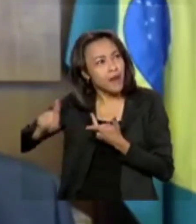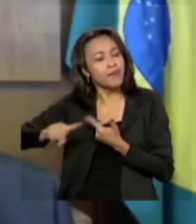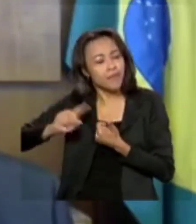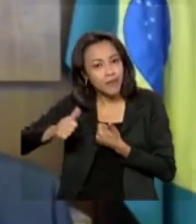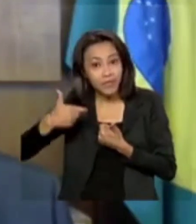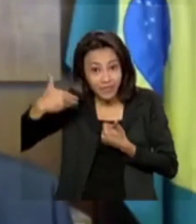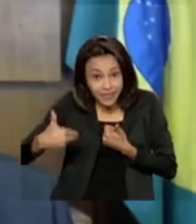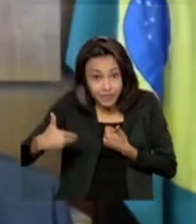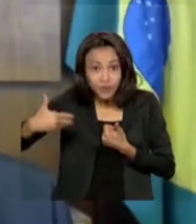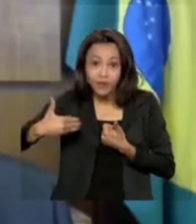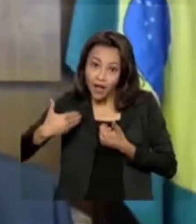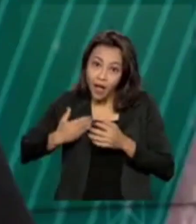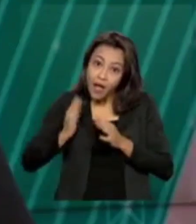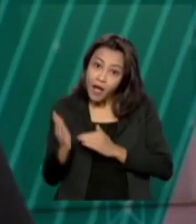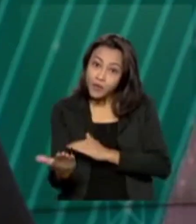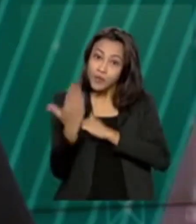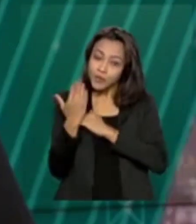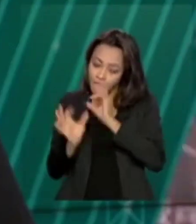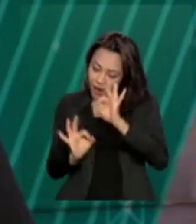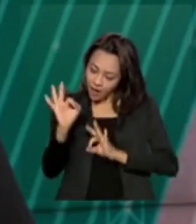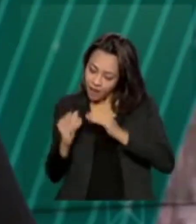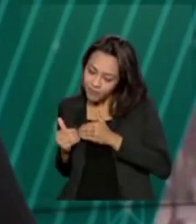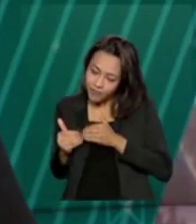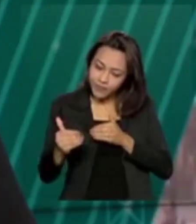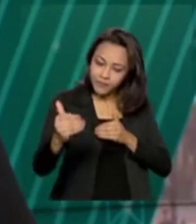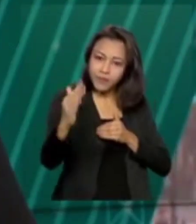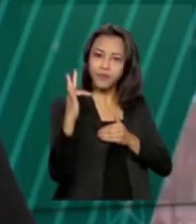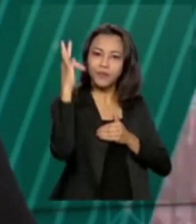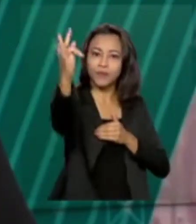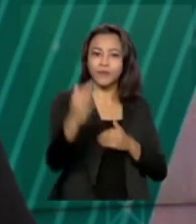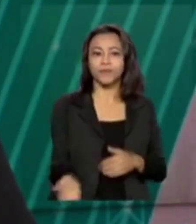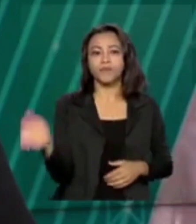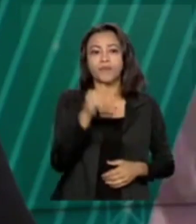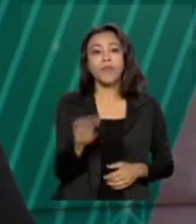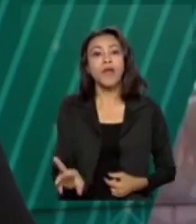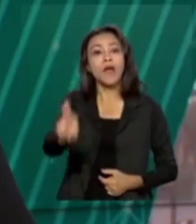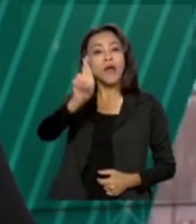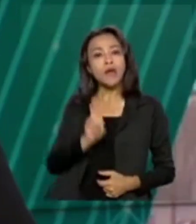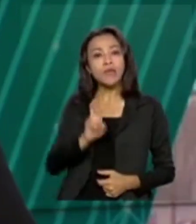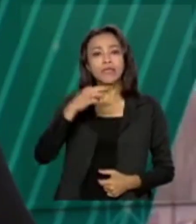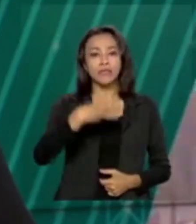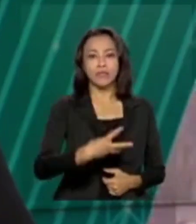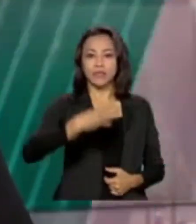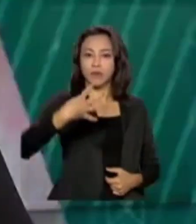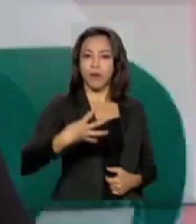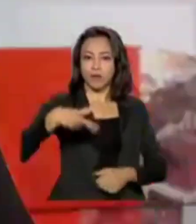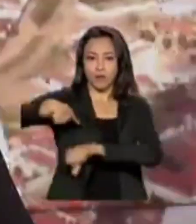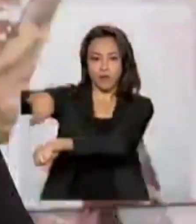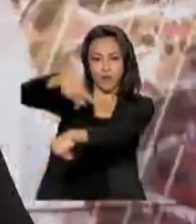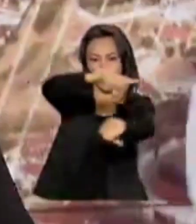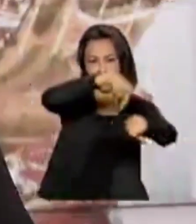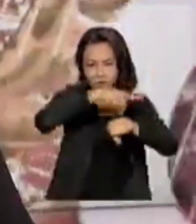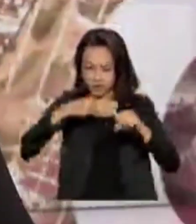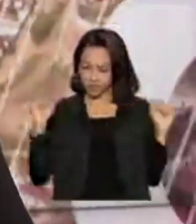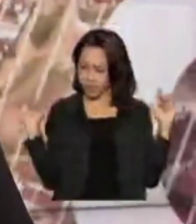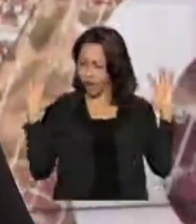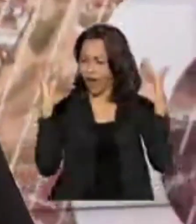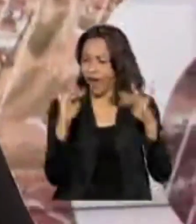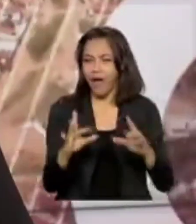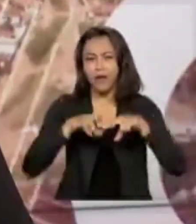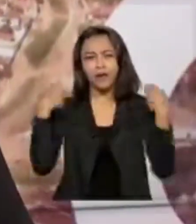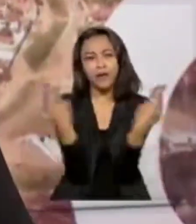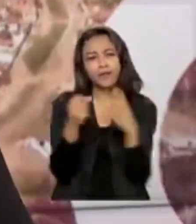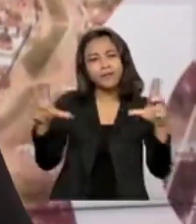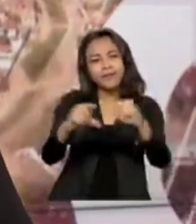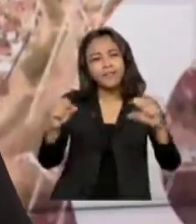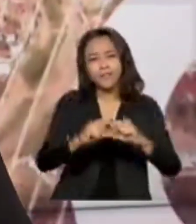ajuda a projetar o futuro. Representantes de 34 países estão reunidos em Brasília para a Conferência de Ministros